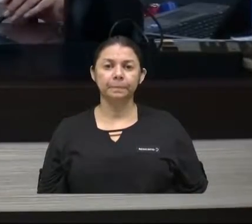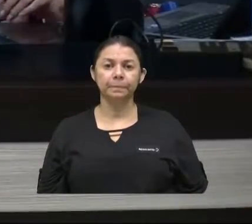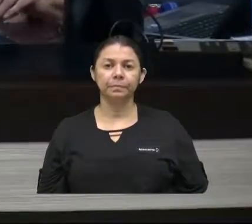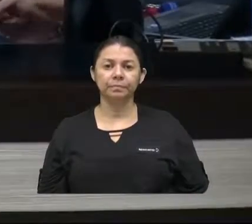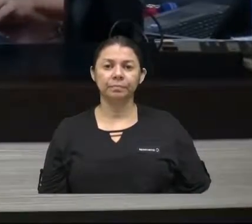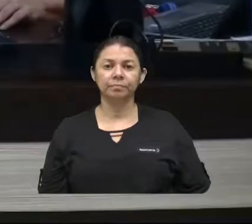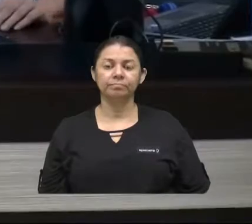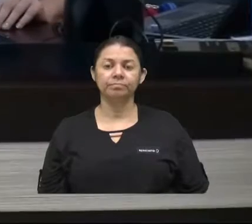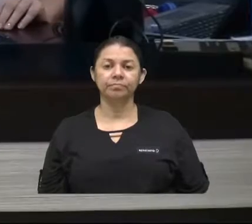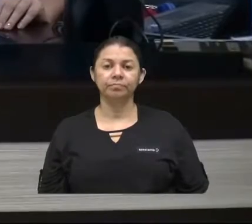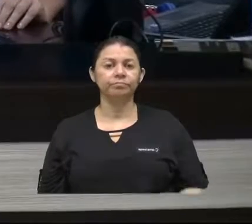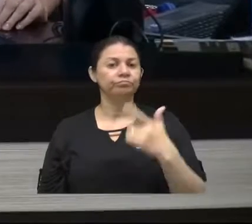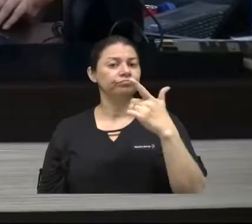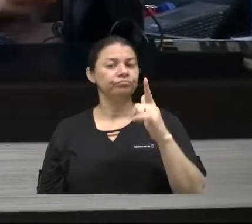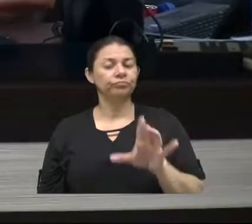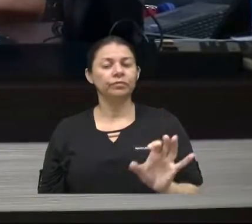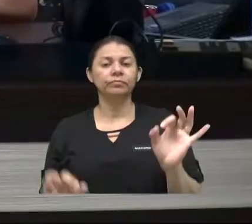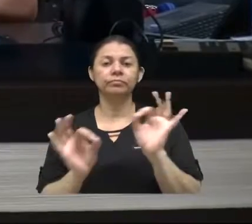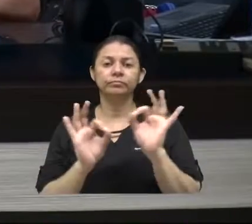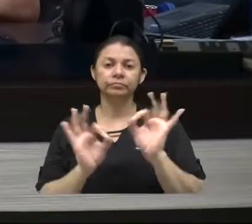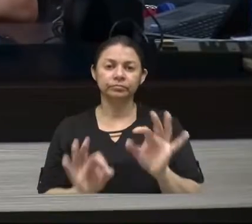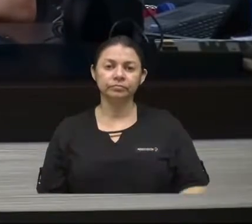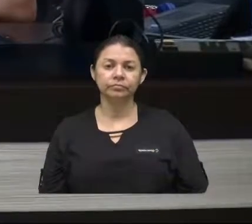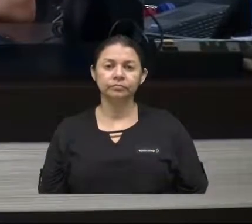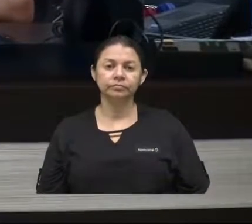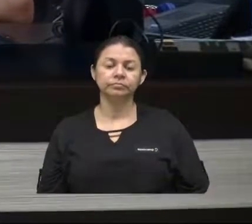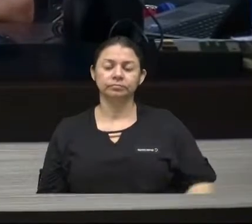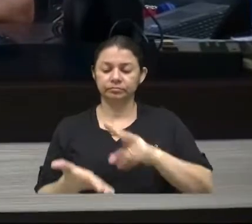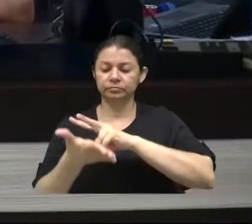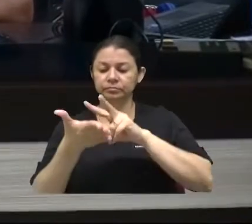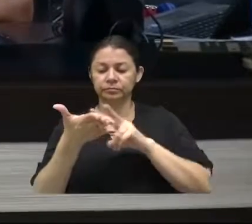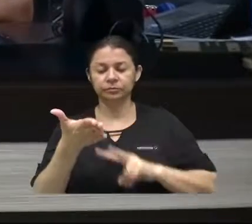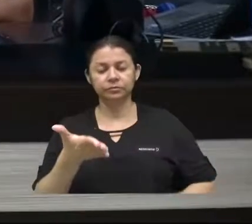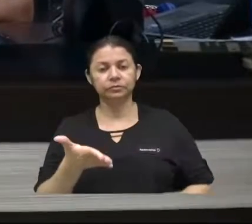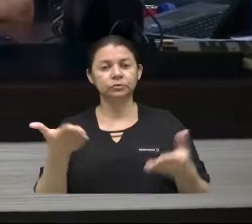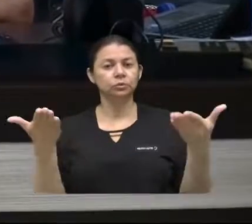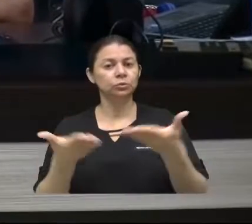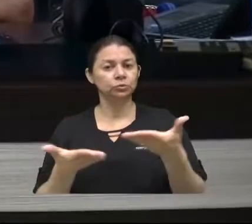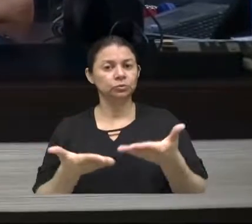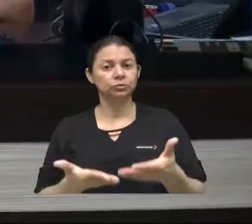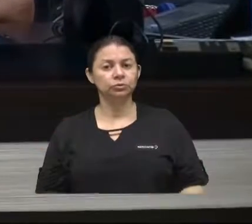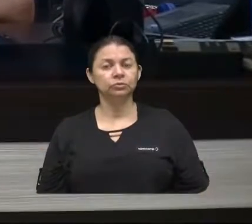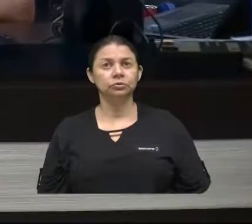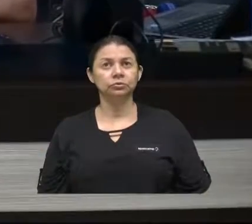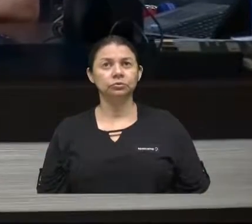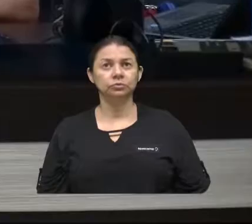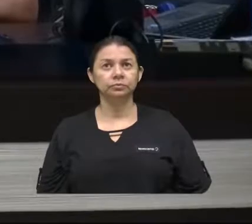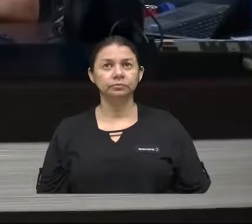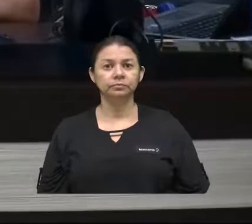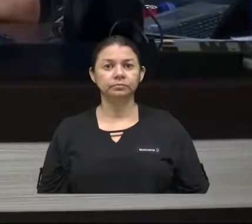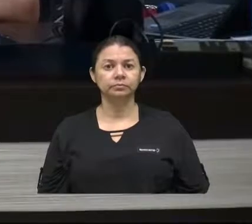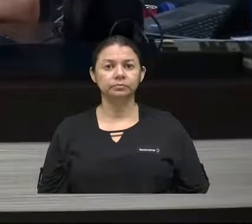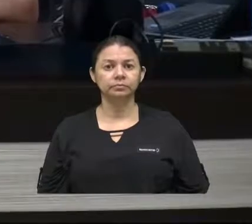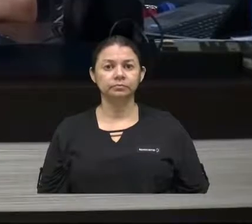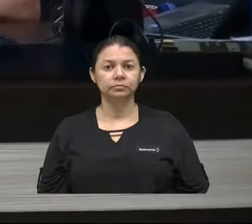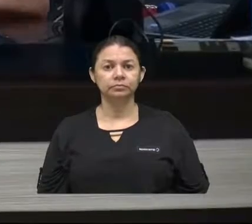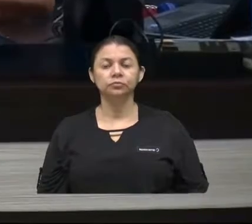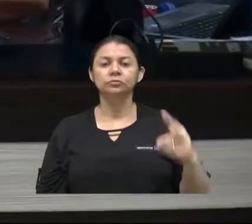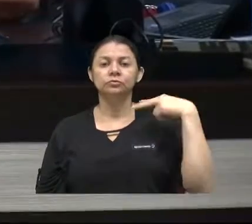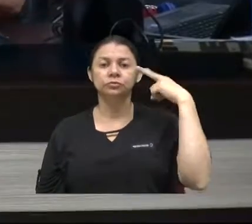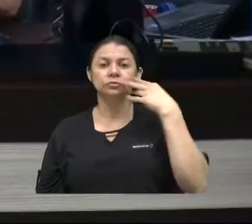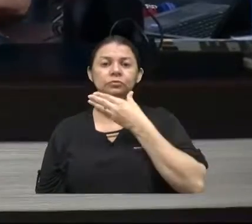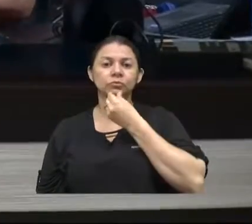Não havendo mais matéria a ser lida, nesse momento passamos... Questão de ordem, presidente. Uma questão de ordem do vereador Jorge